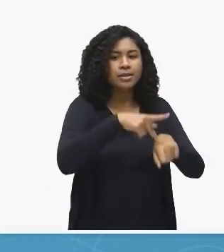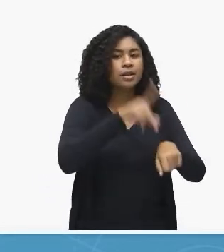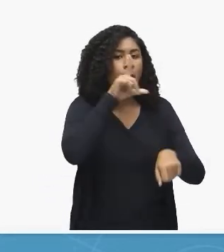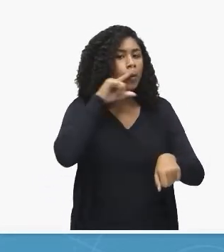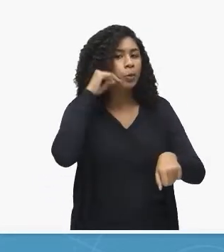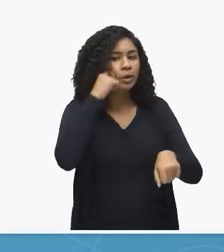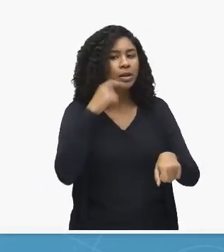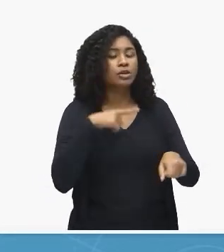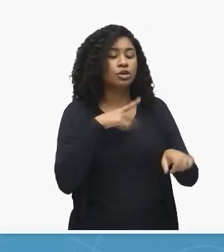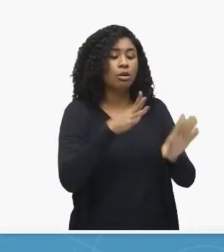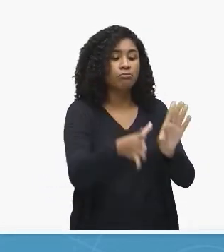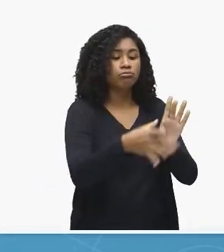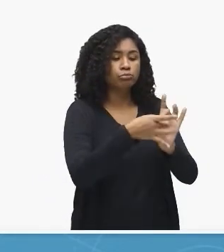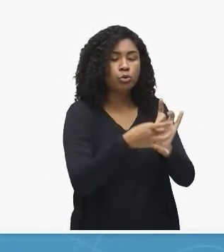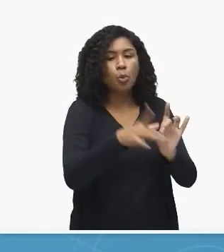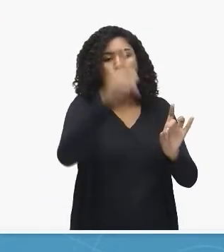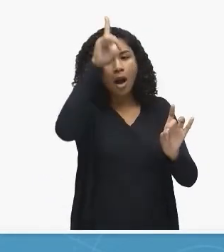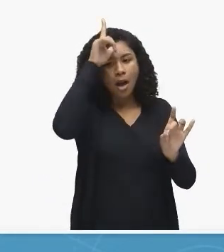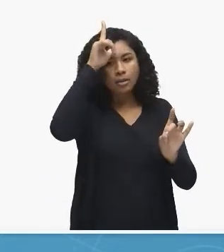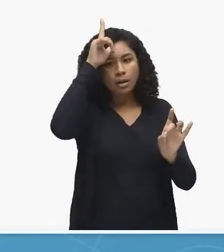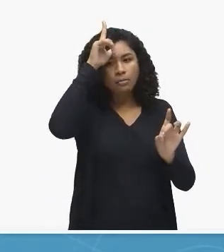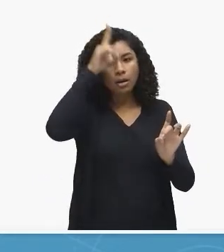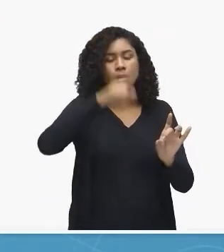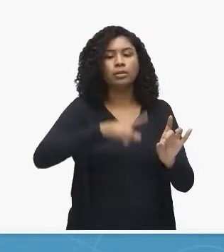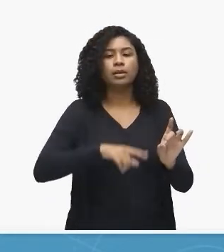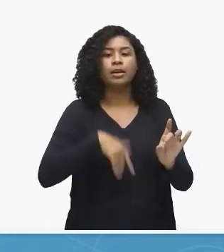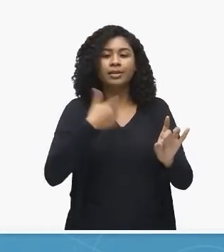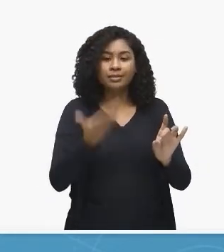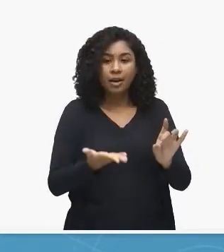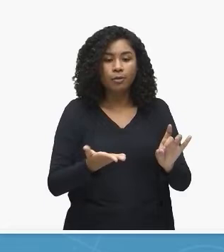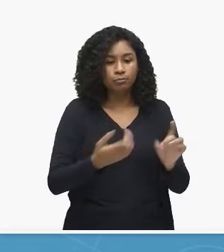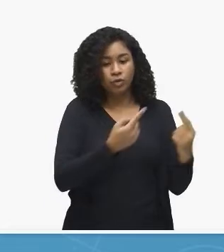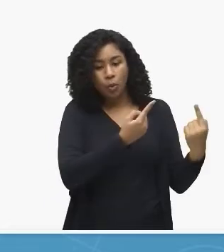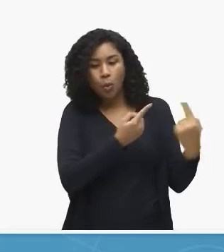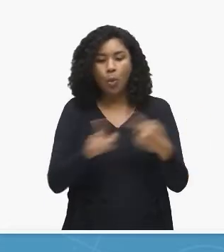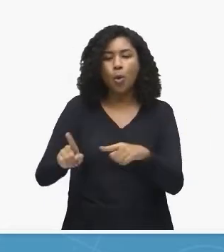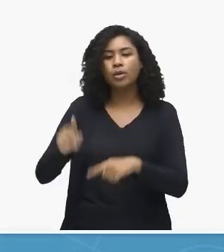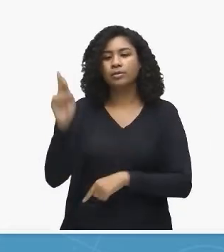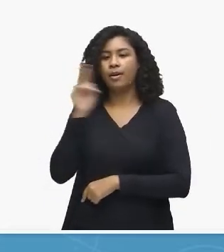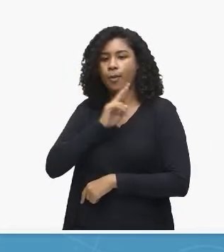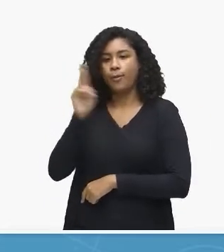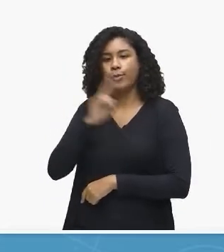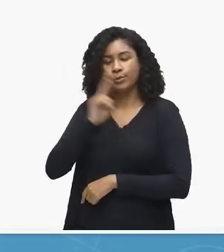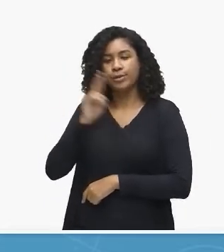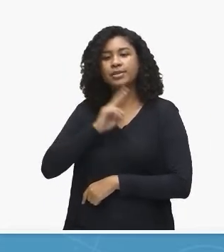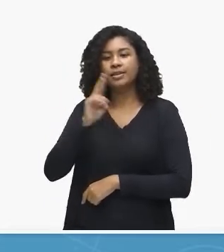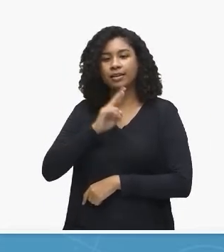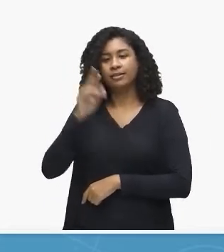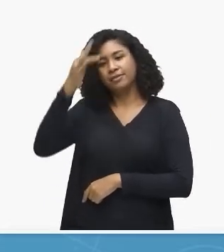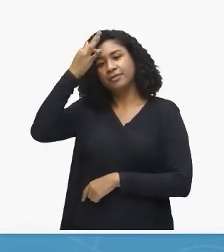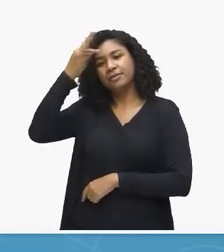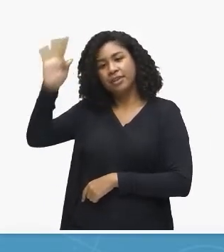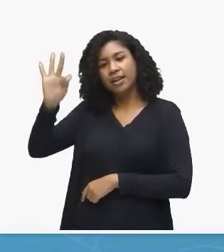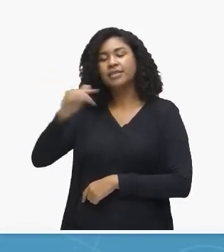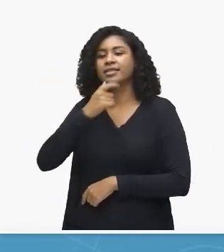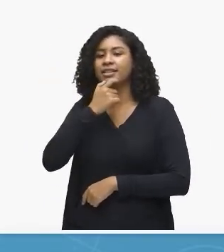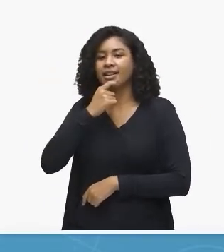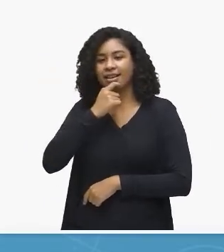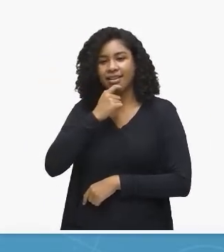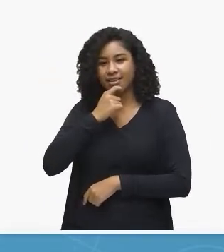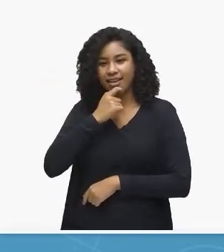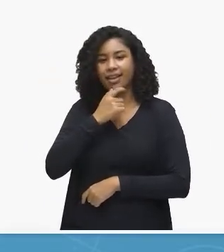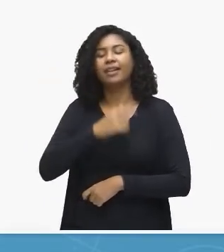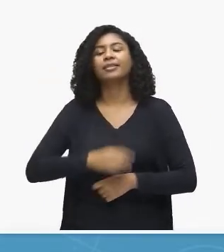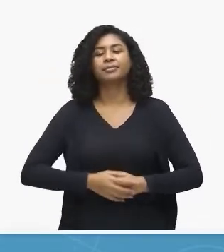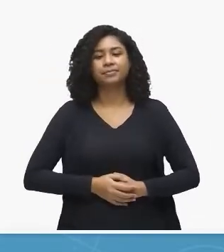Alemanha, e a Alemanha vai declarar guerra à Rússia. Inglaterra e também a França tinha aliança com